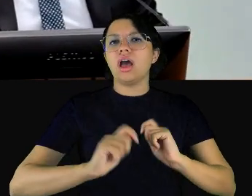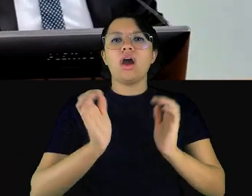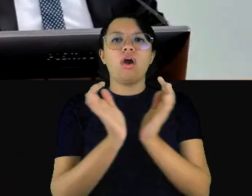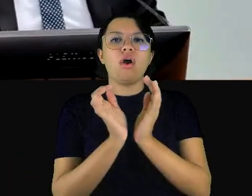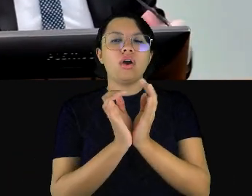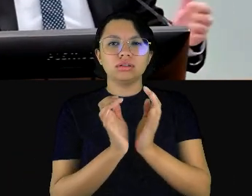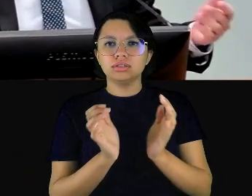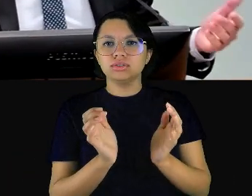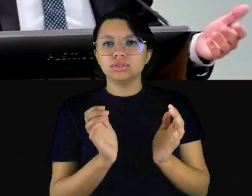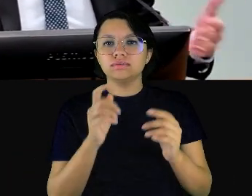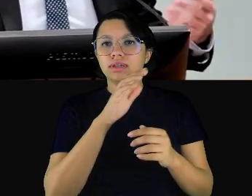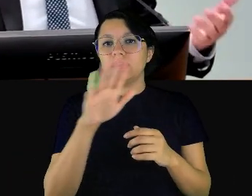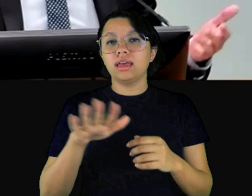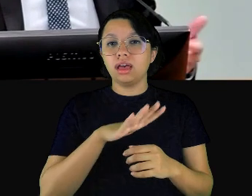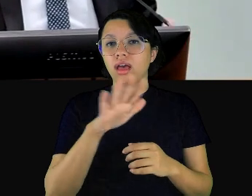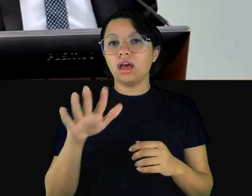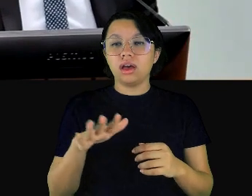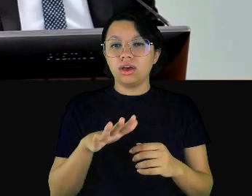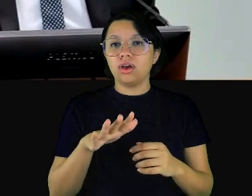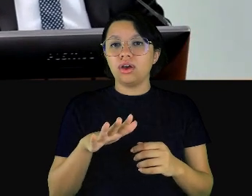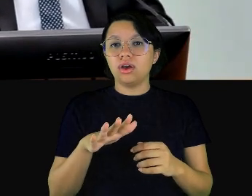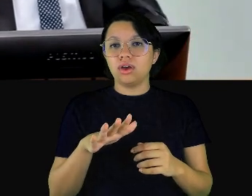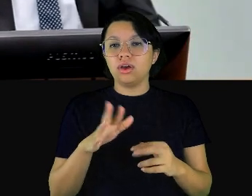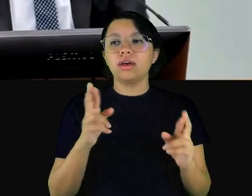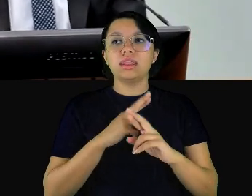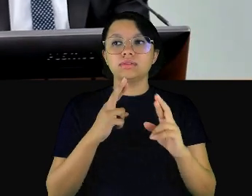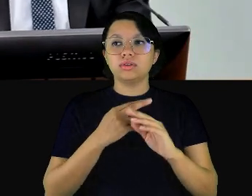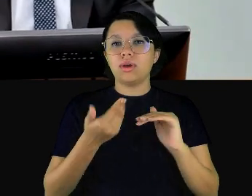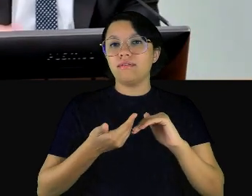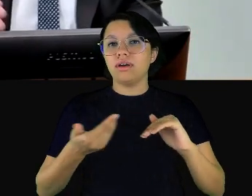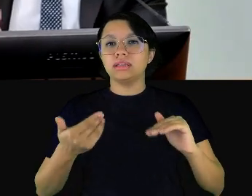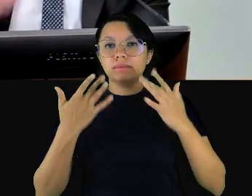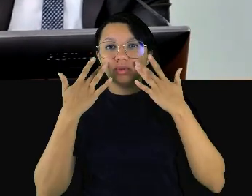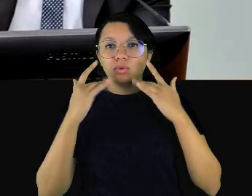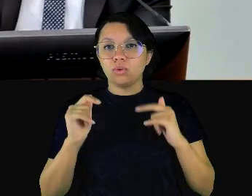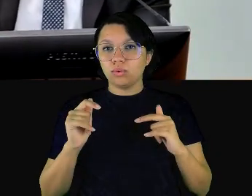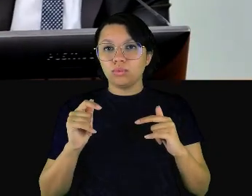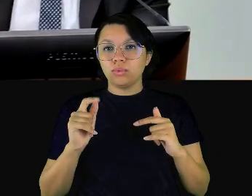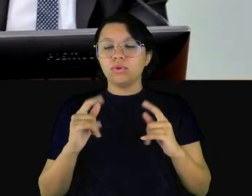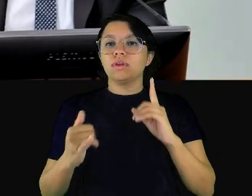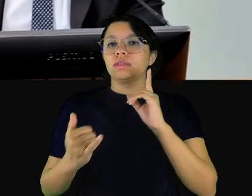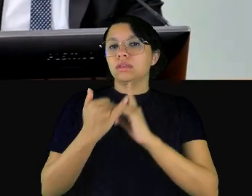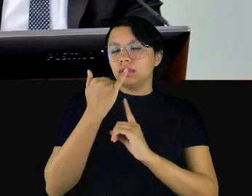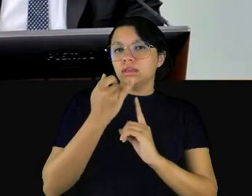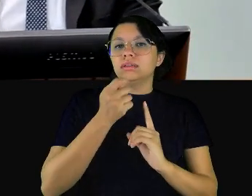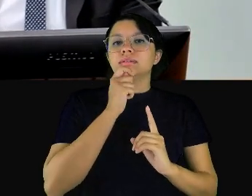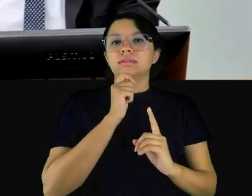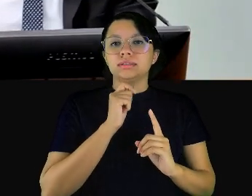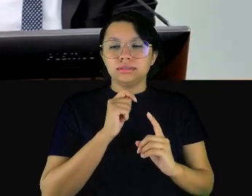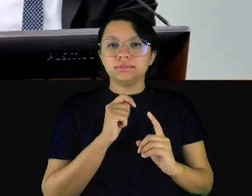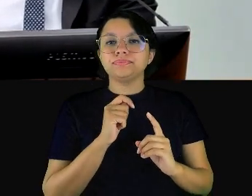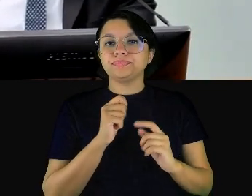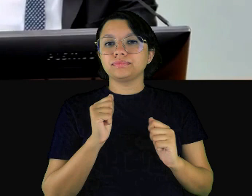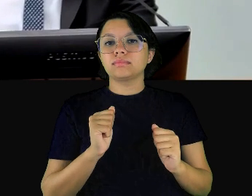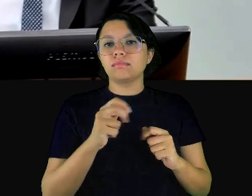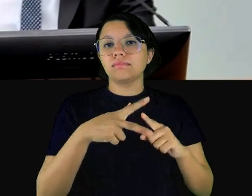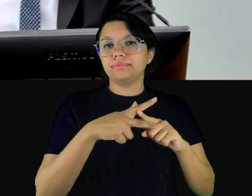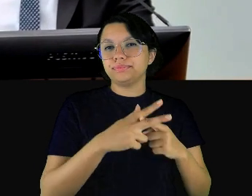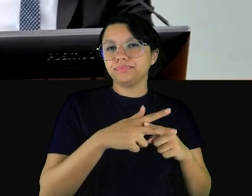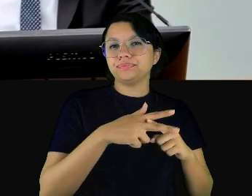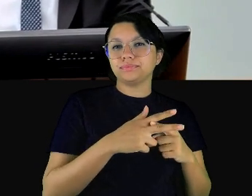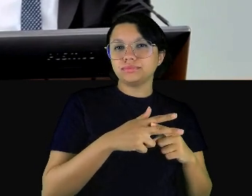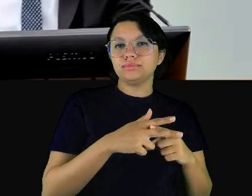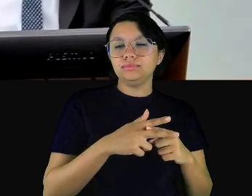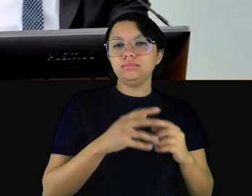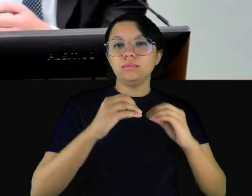no âmbito de um afastamento comum. No afastamento acidentário entra o componente de reparação também em razão do